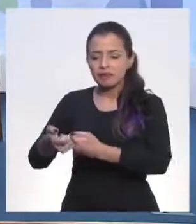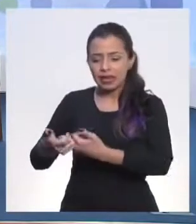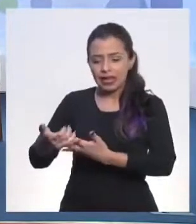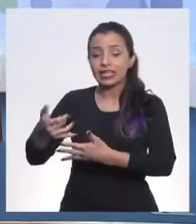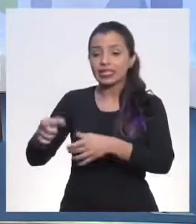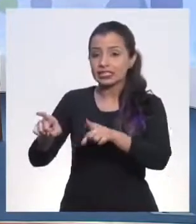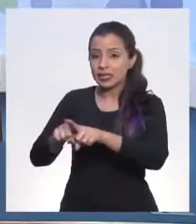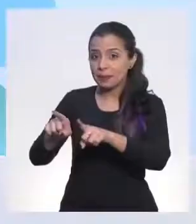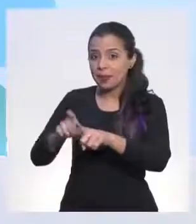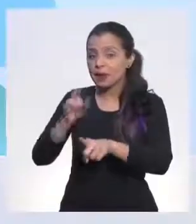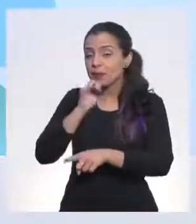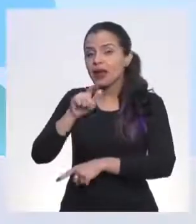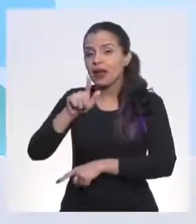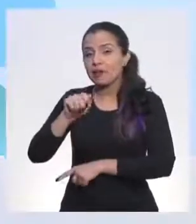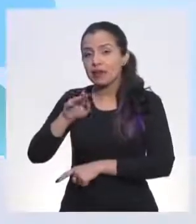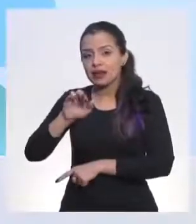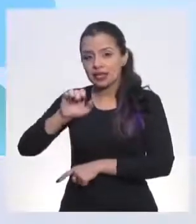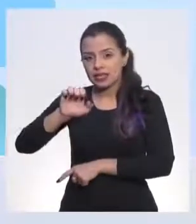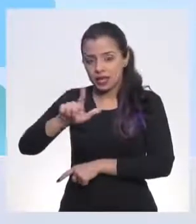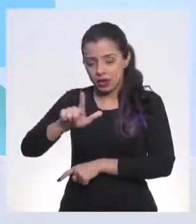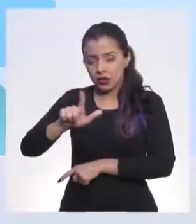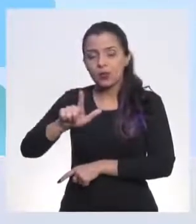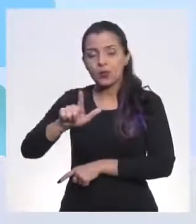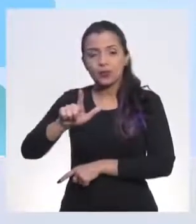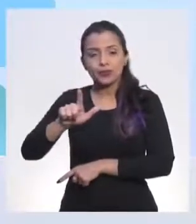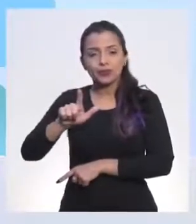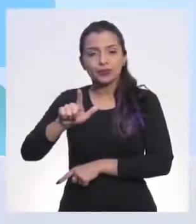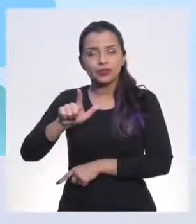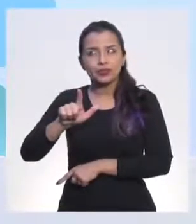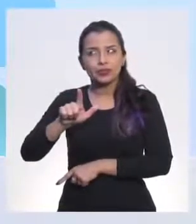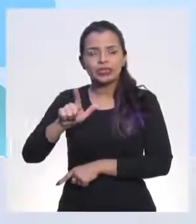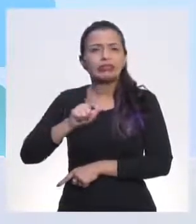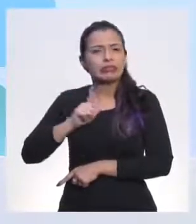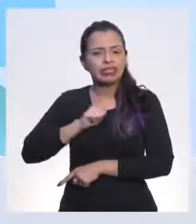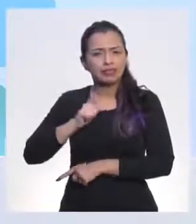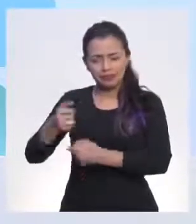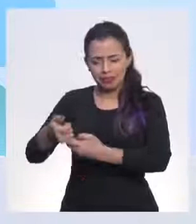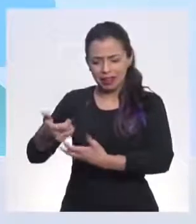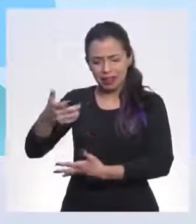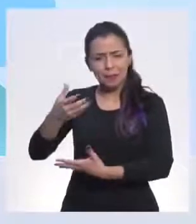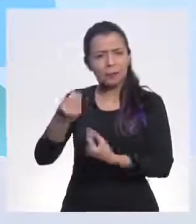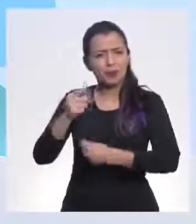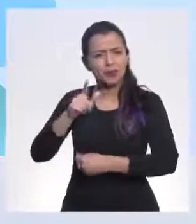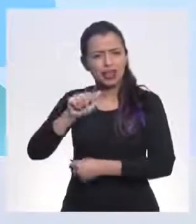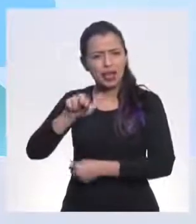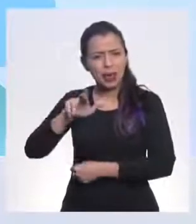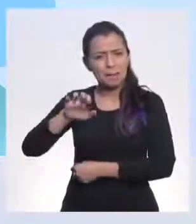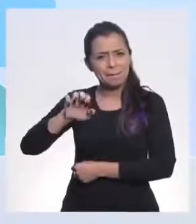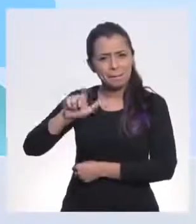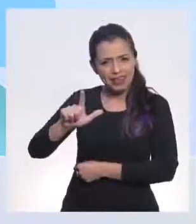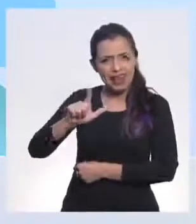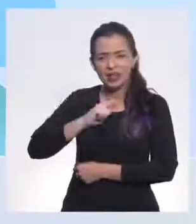aqui, Gabriel, um outro Gabriel, e, nossa, tem um monte de Gabriel, diga-se de passagem, tem outro